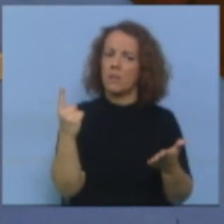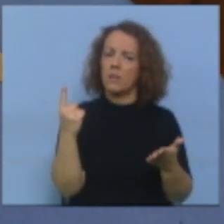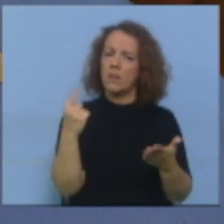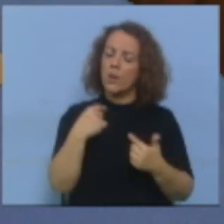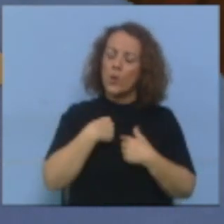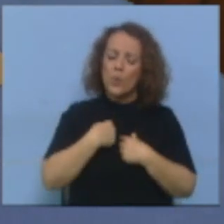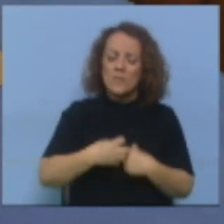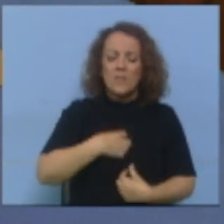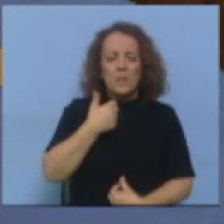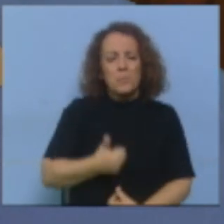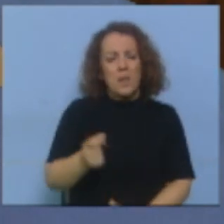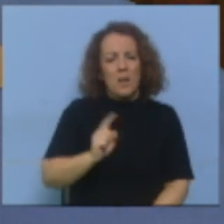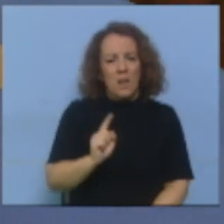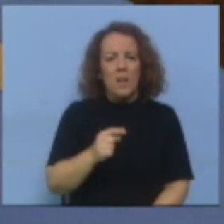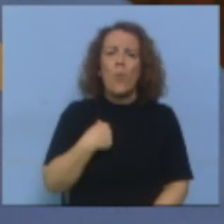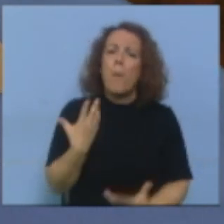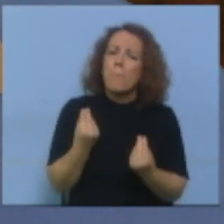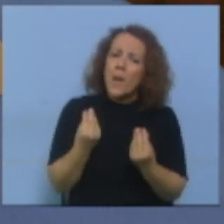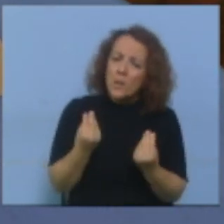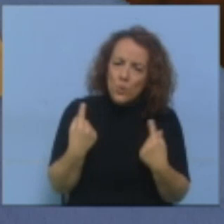sentir bem, estou com medo,